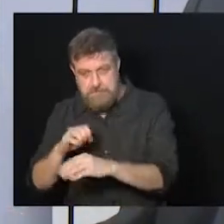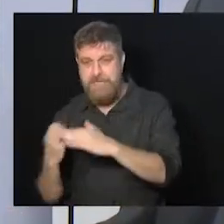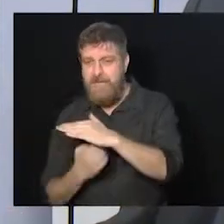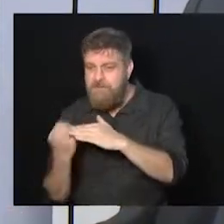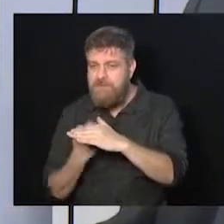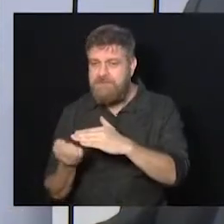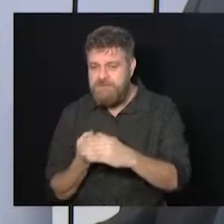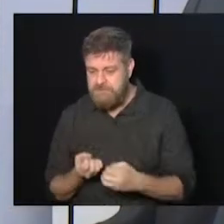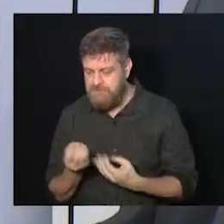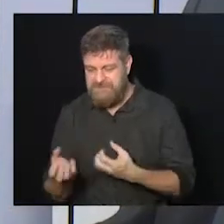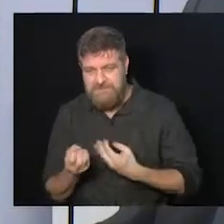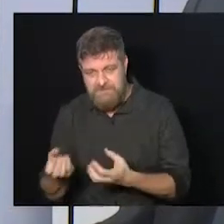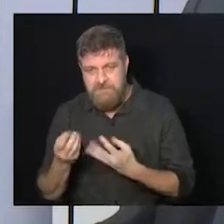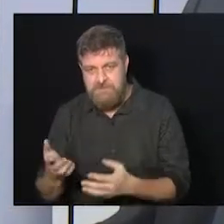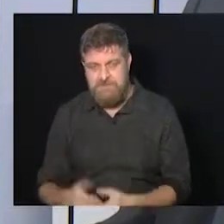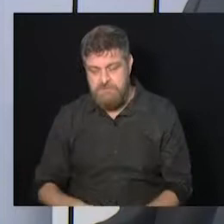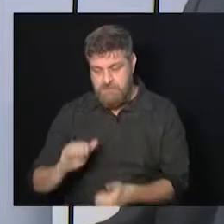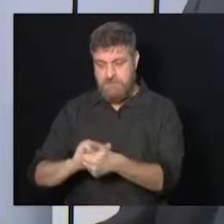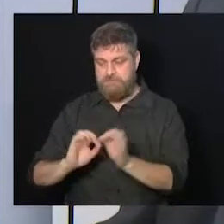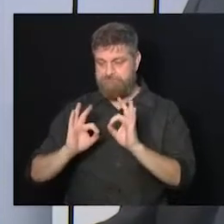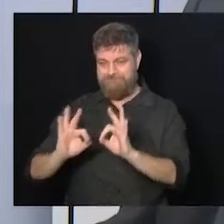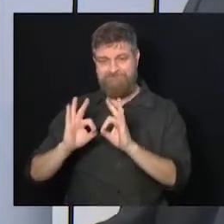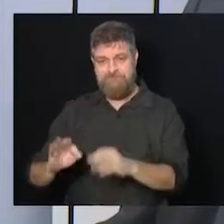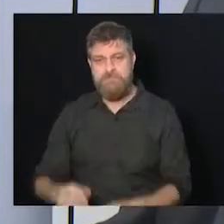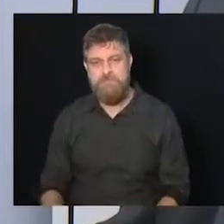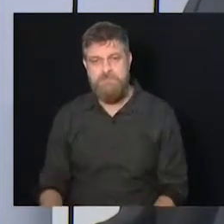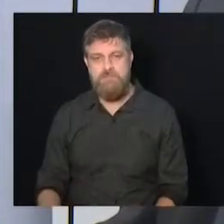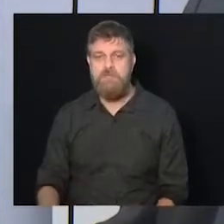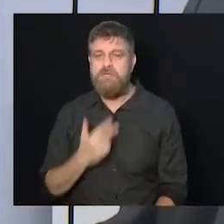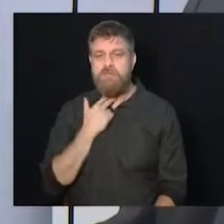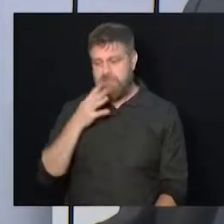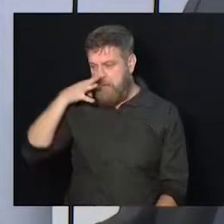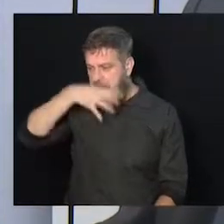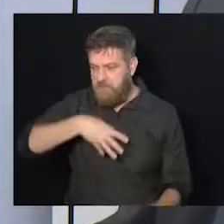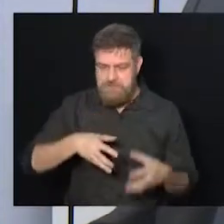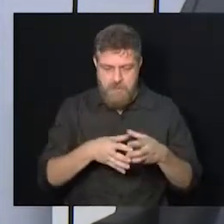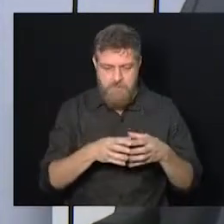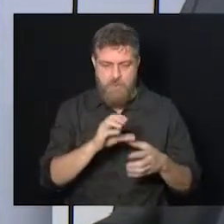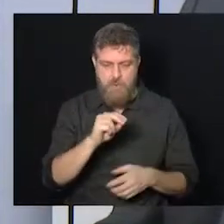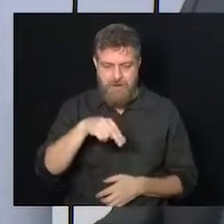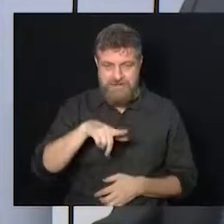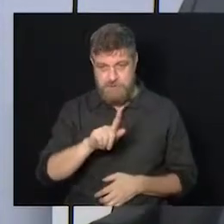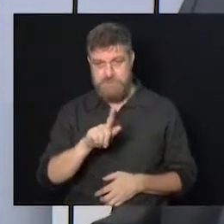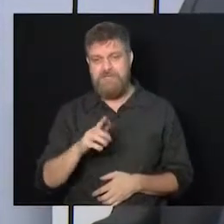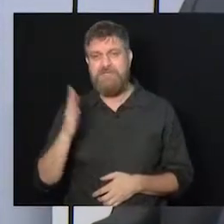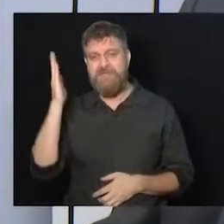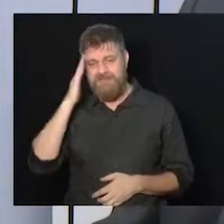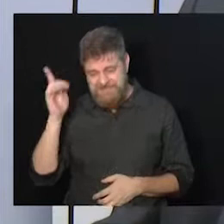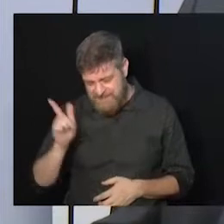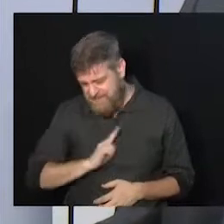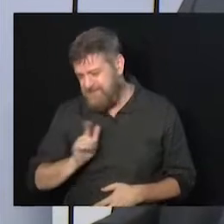boa qualidade, demonizar a sociedade civil que entra naqueles espaços. Não estou dizendo que não